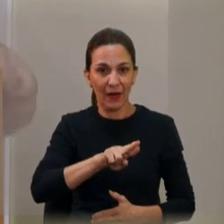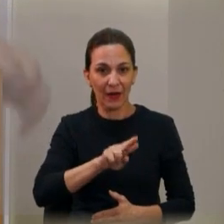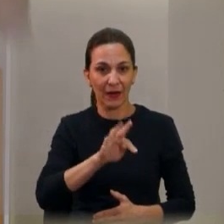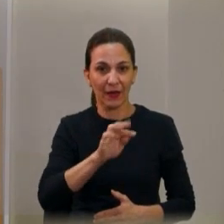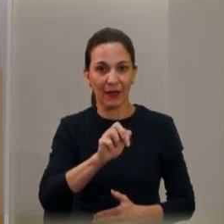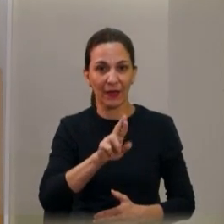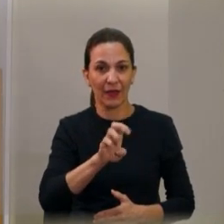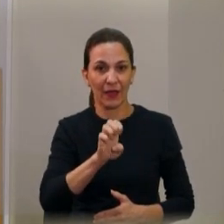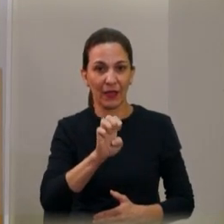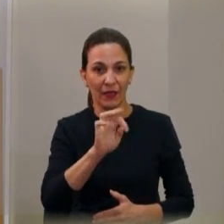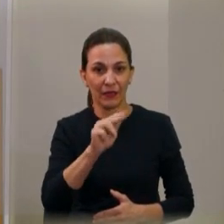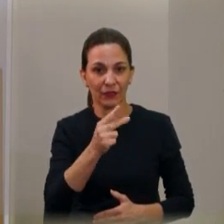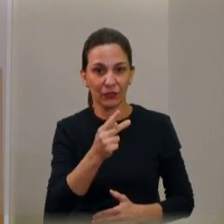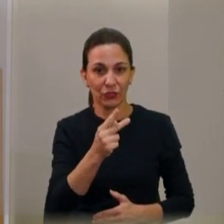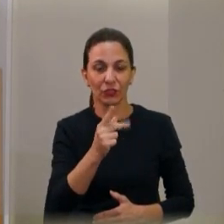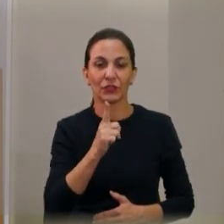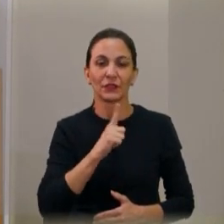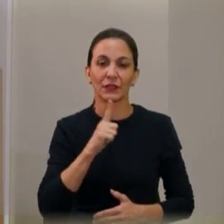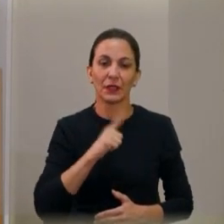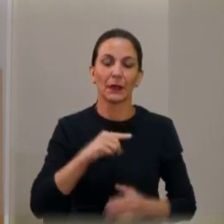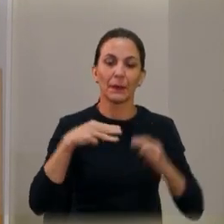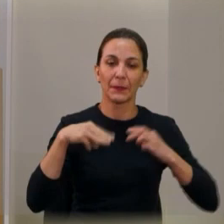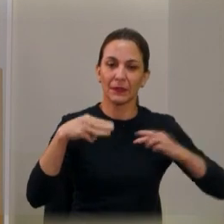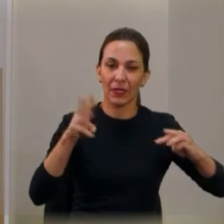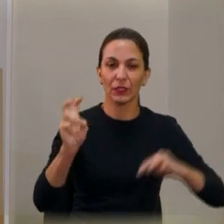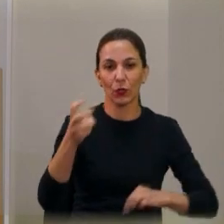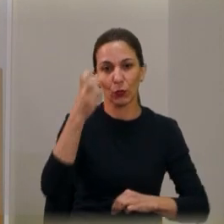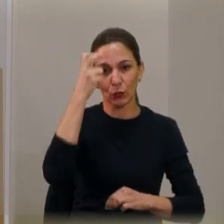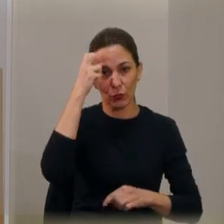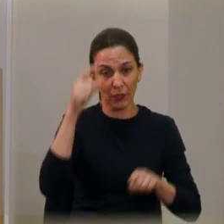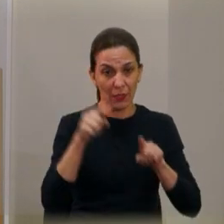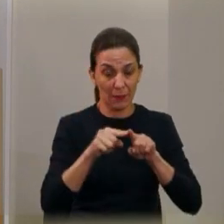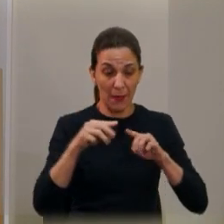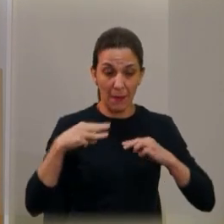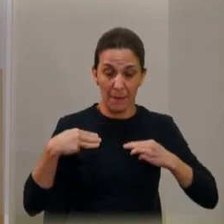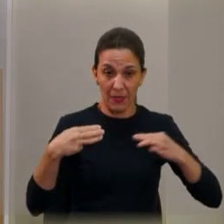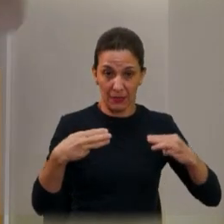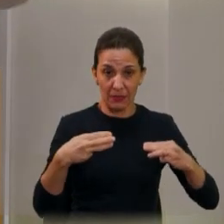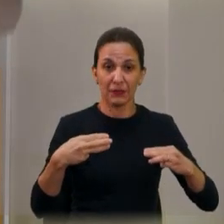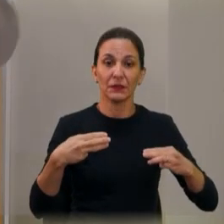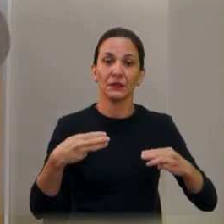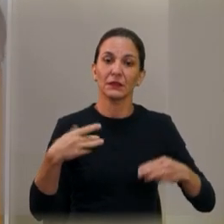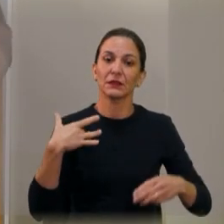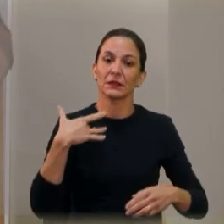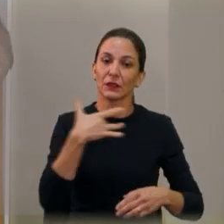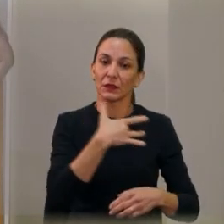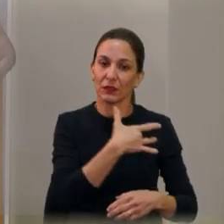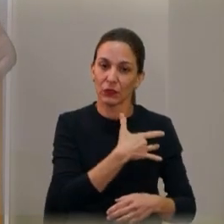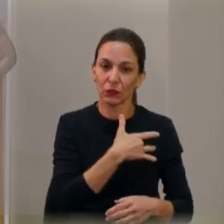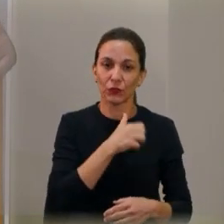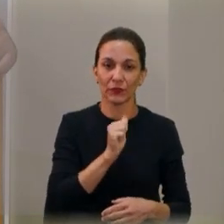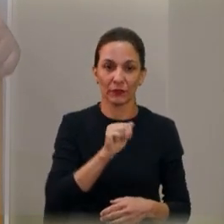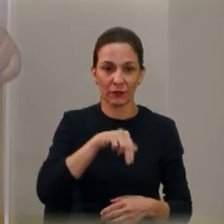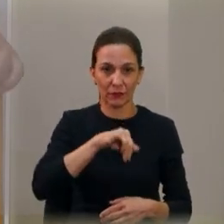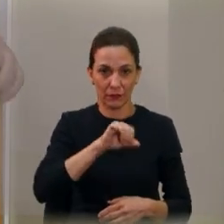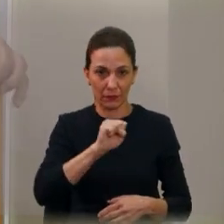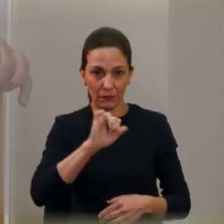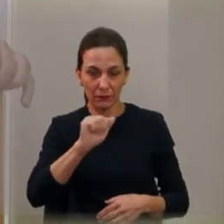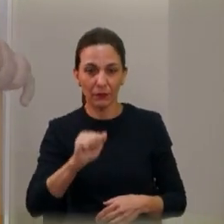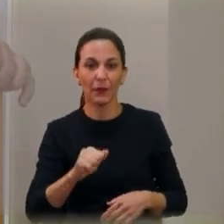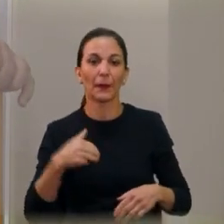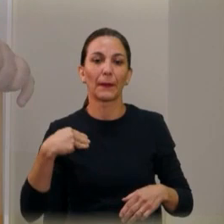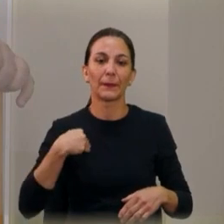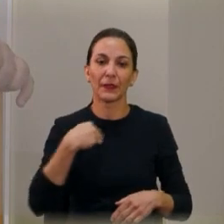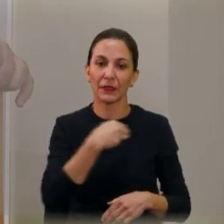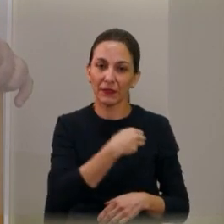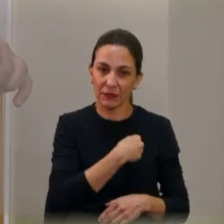reputação do ministério da cultura tivemos também com a ministra da Saúde Anísia tivemos com a ministração em tecnologia